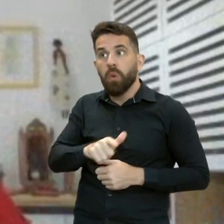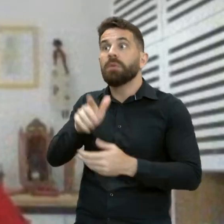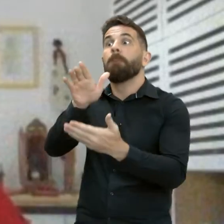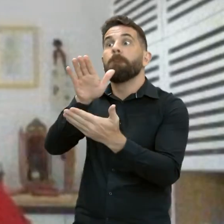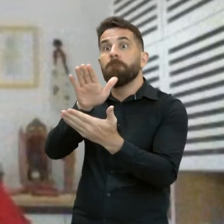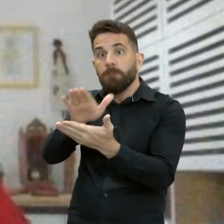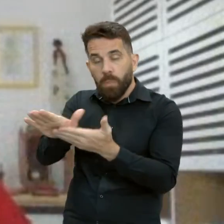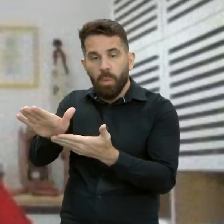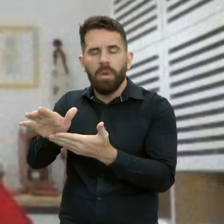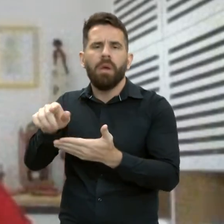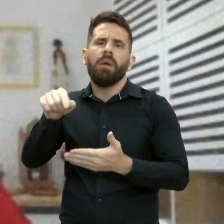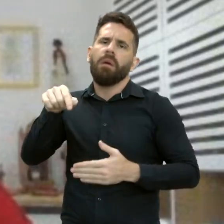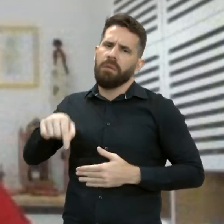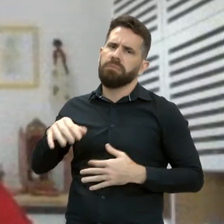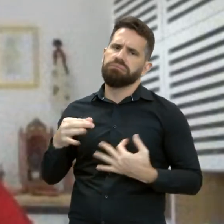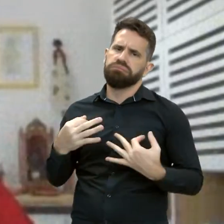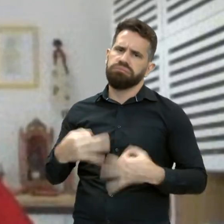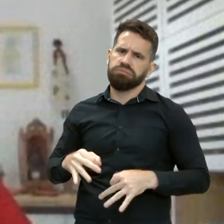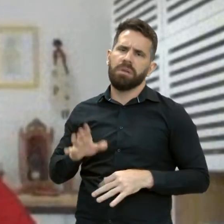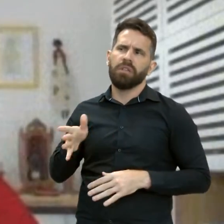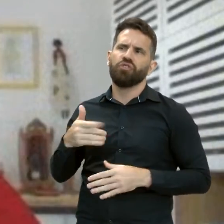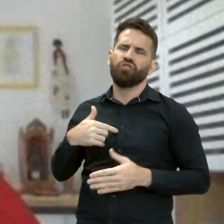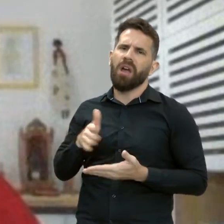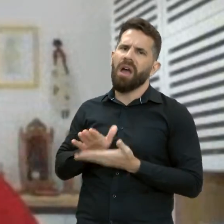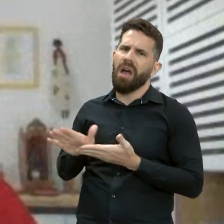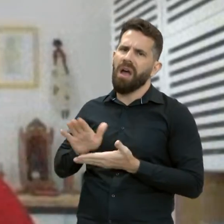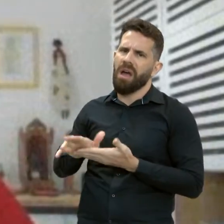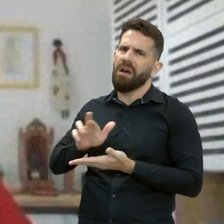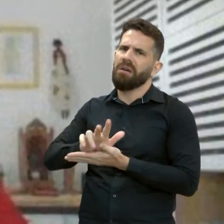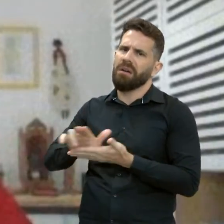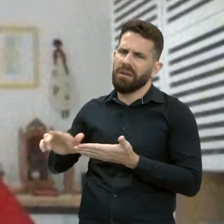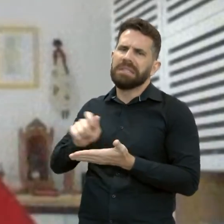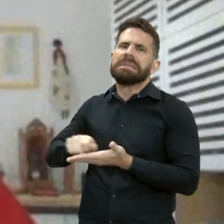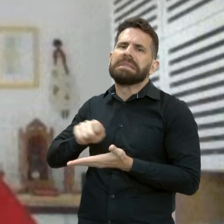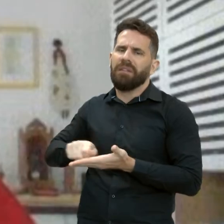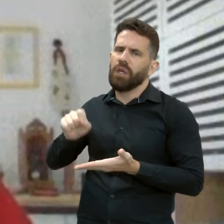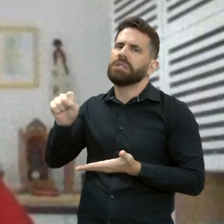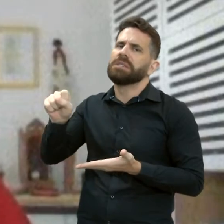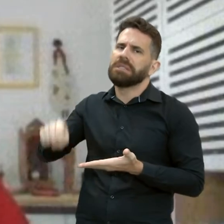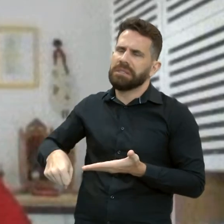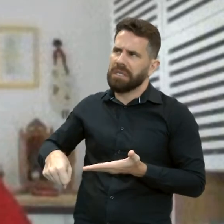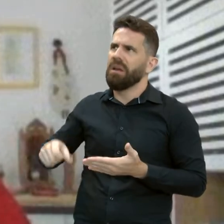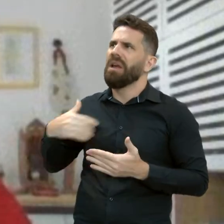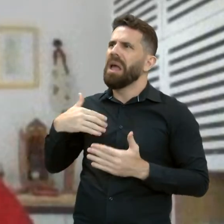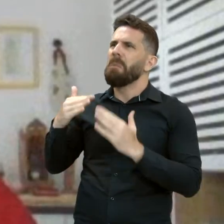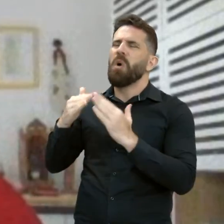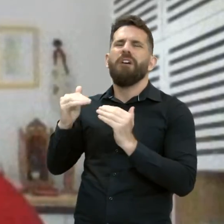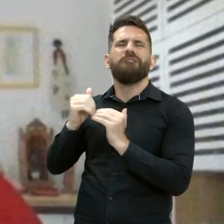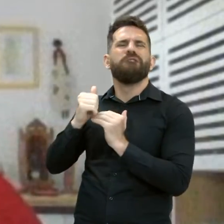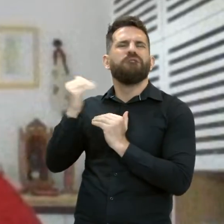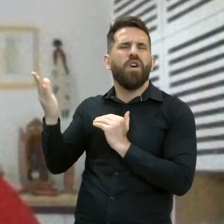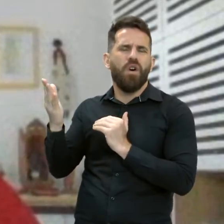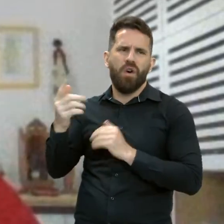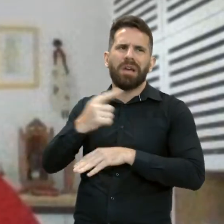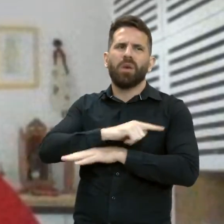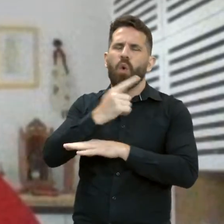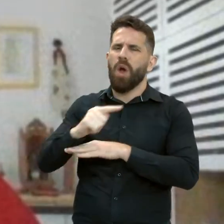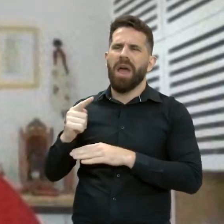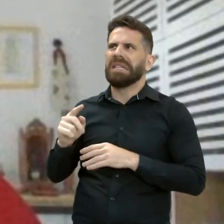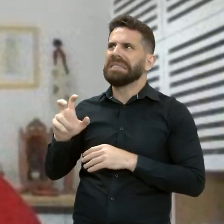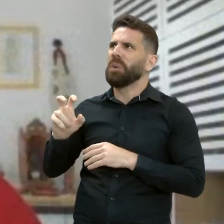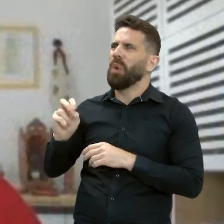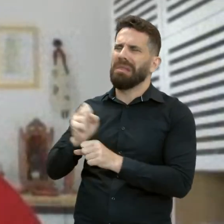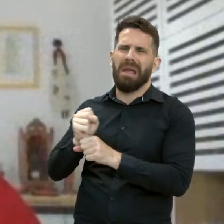ela escreveu, ela morou fora de Goiás durante quase toda a vida dela, né? Mais de 50 anos. E